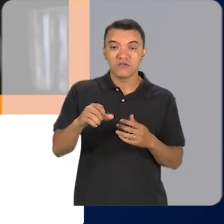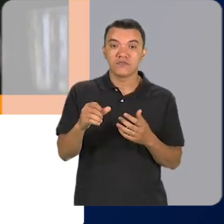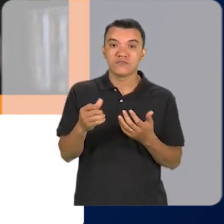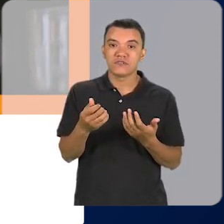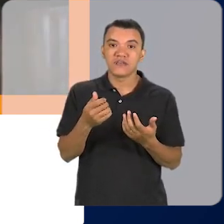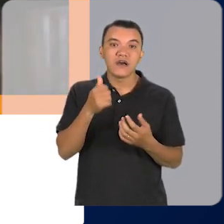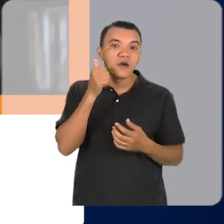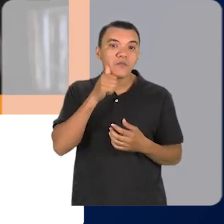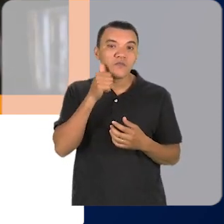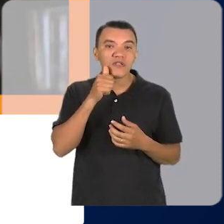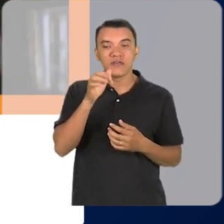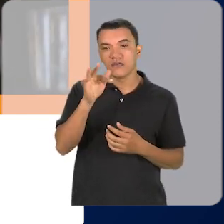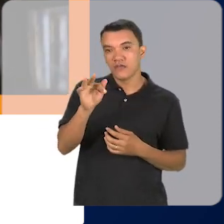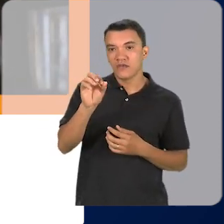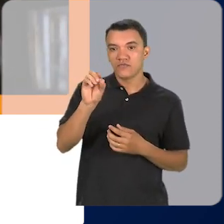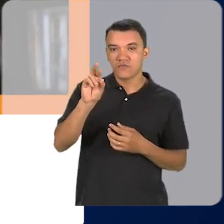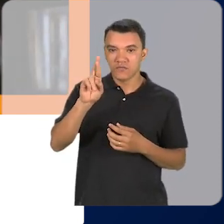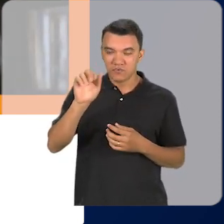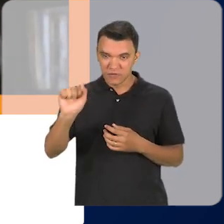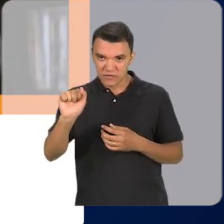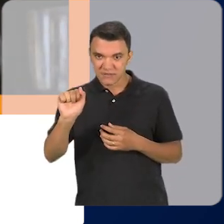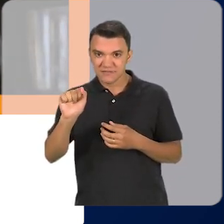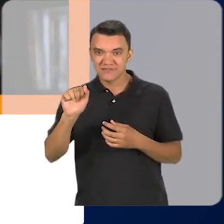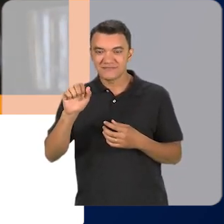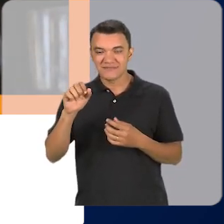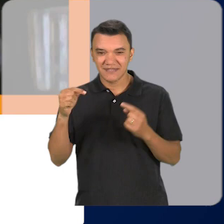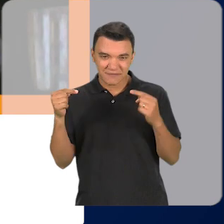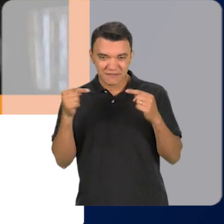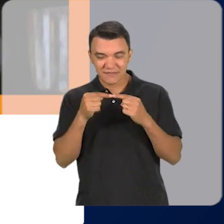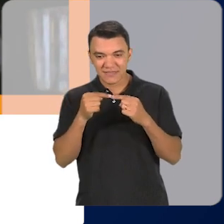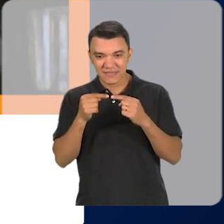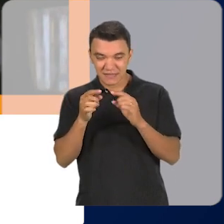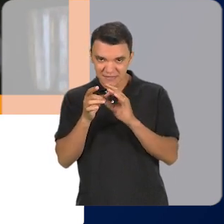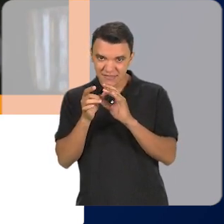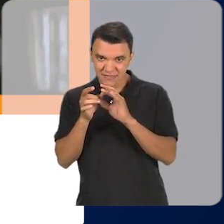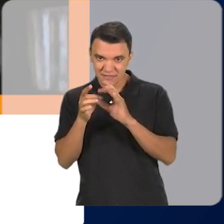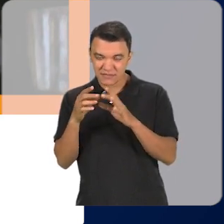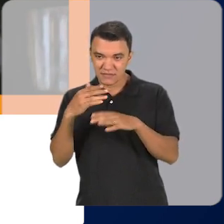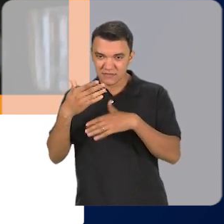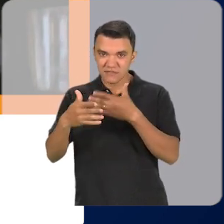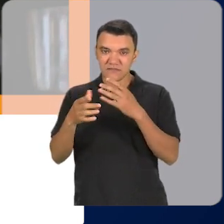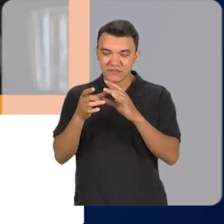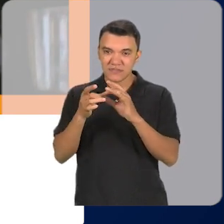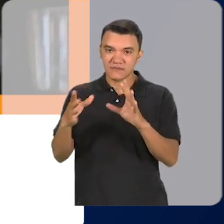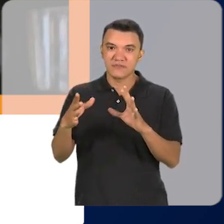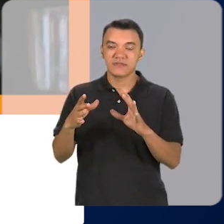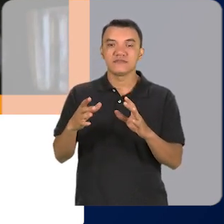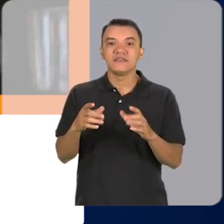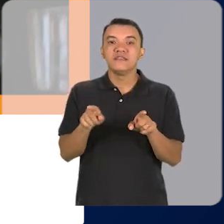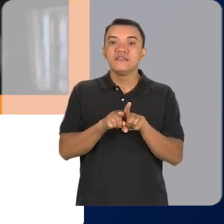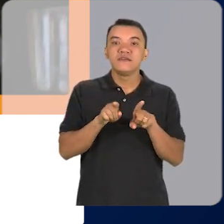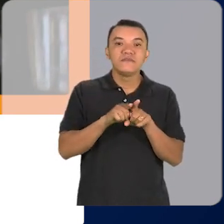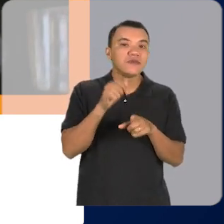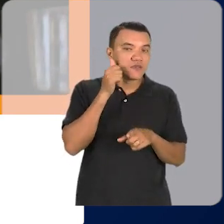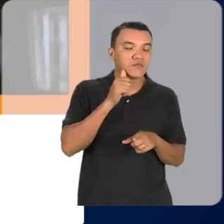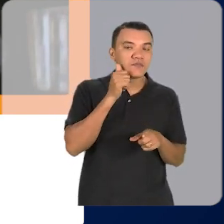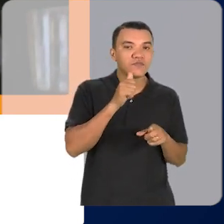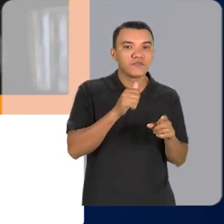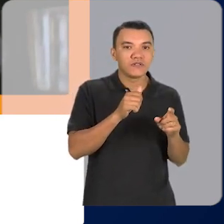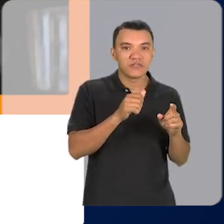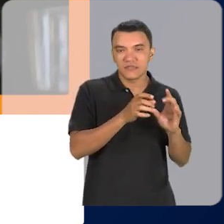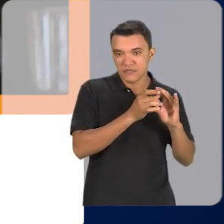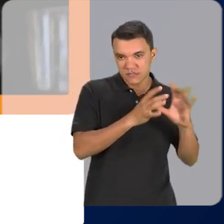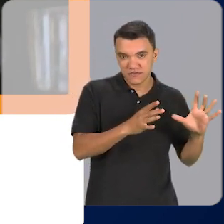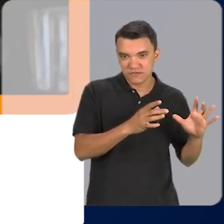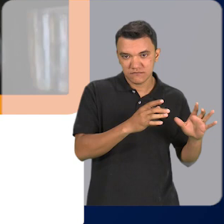né, ou seja, as libertas, né, e mulheres também livres, mulheres que nunca foram escravizadas. Mas a maioria, né, desses que estão ali